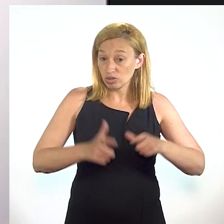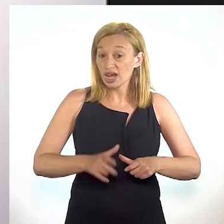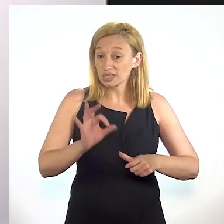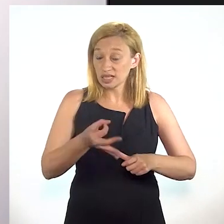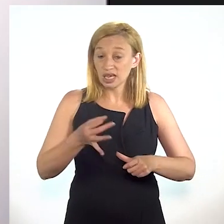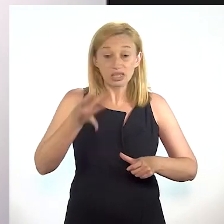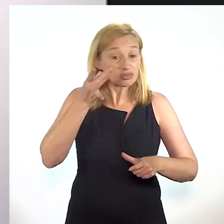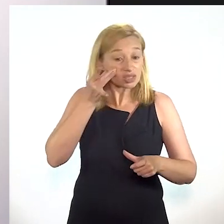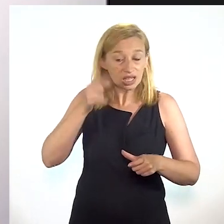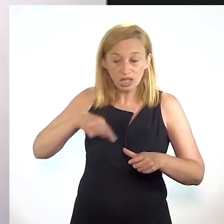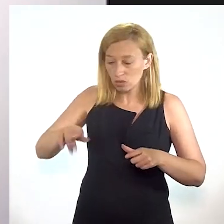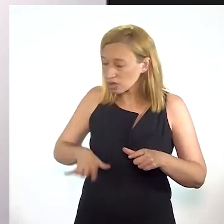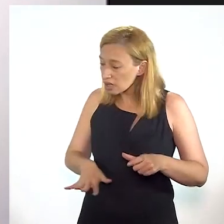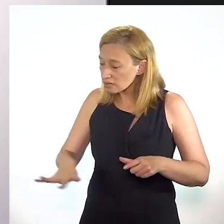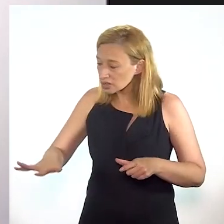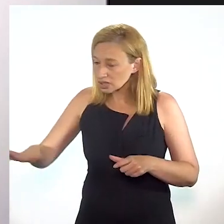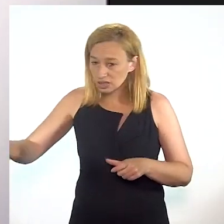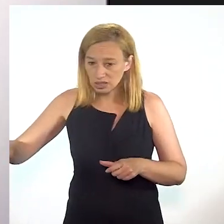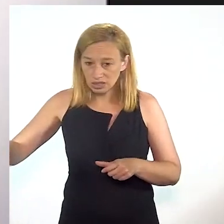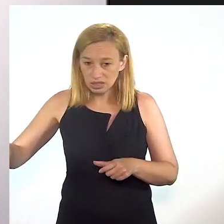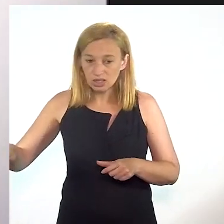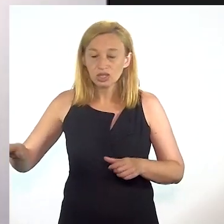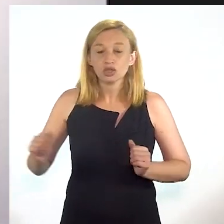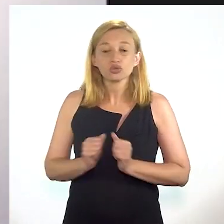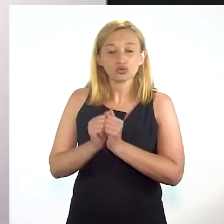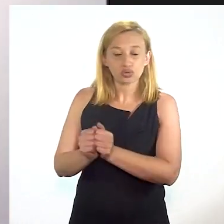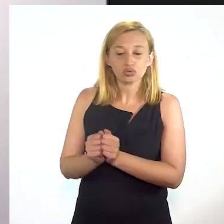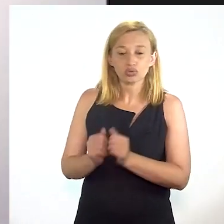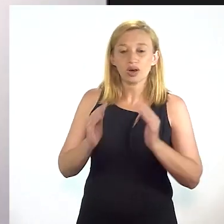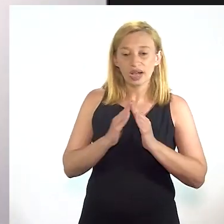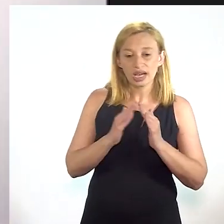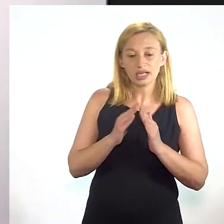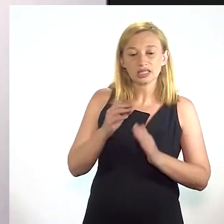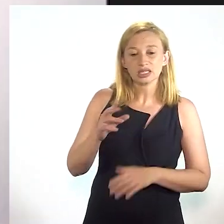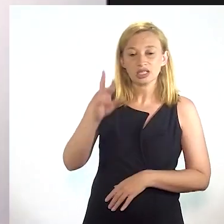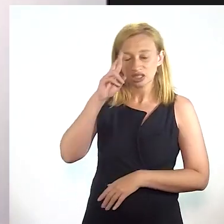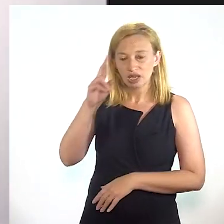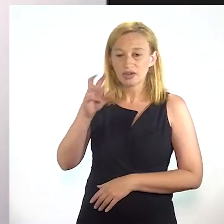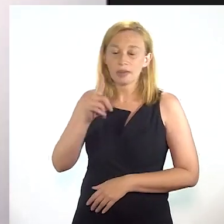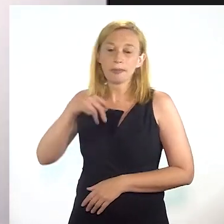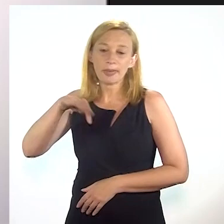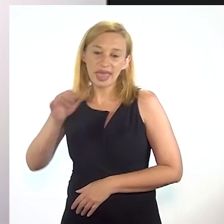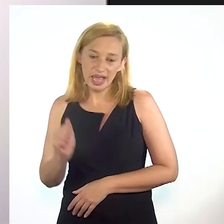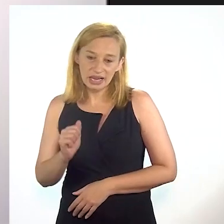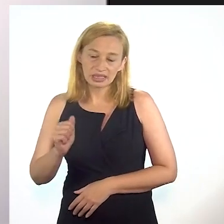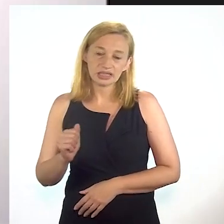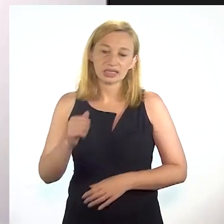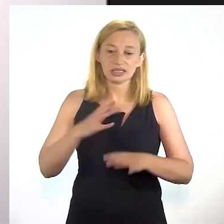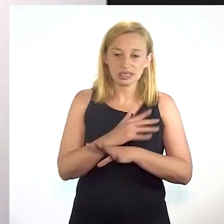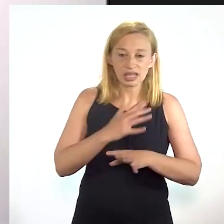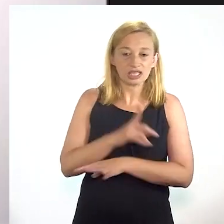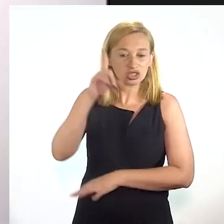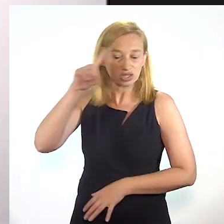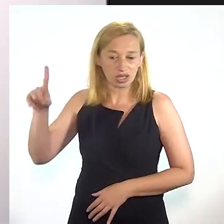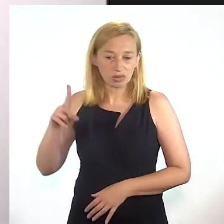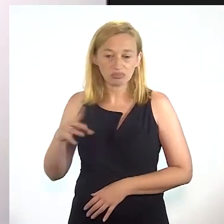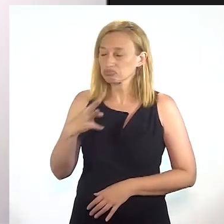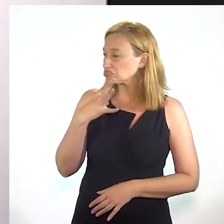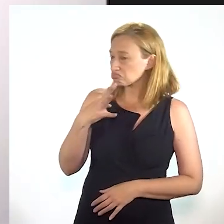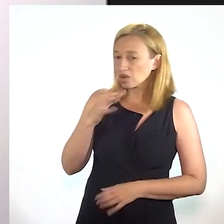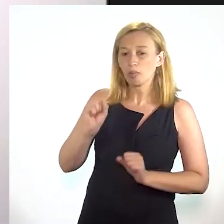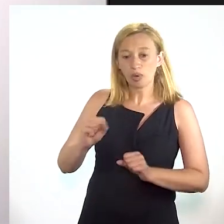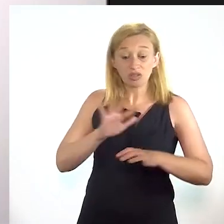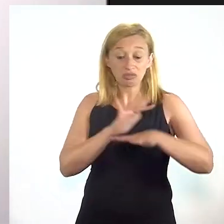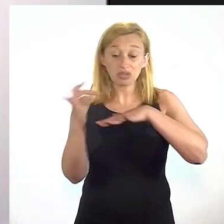em local mesmo, eu ia até essas favelas, geralmente com parcerias, a Casa Dona Amélia na Cidade de Deus, também quem não conhece pode